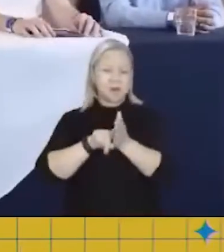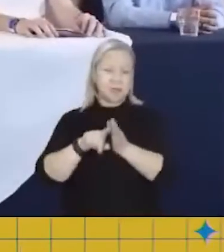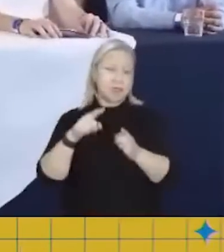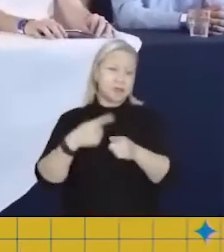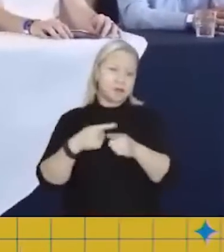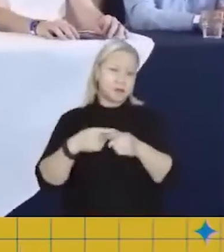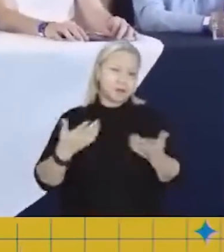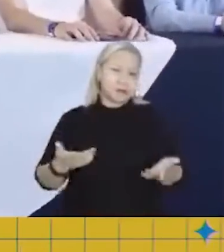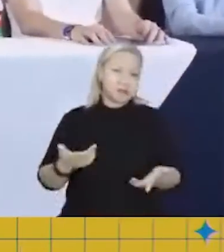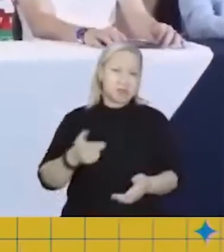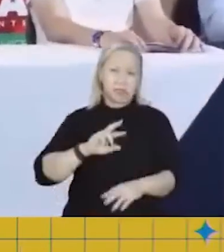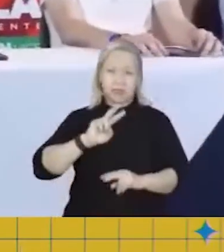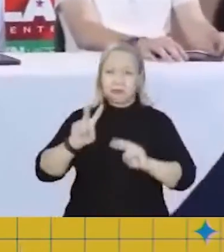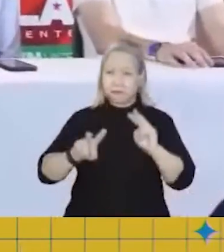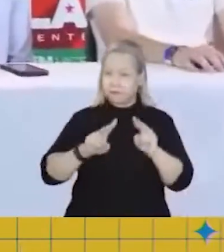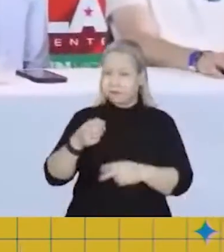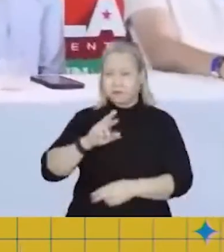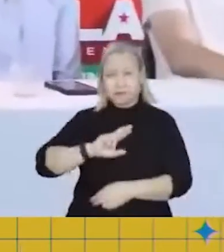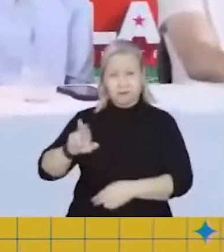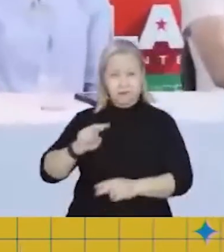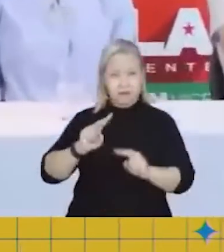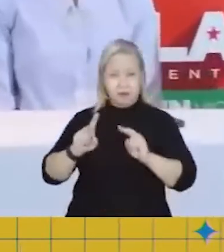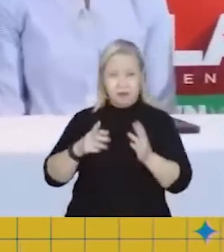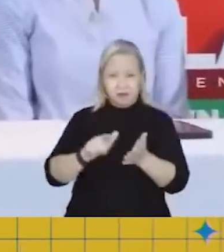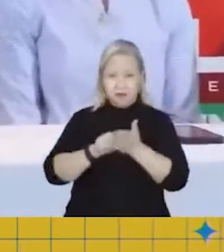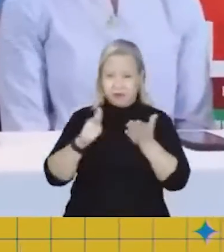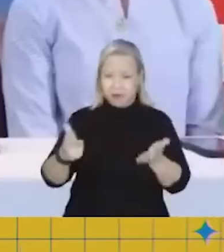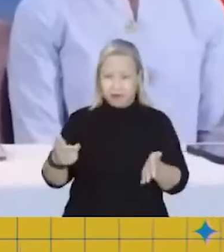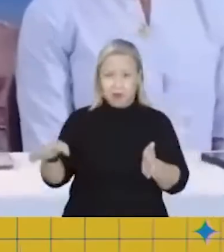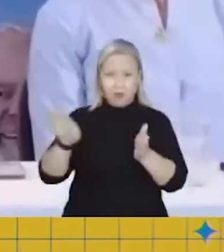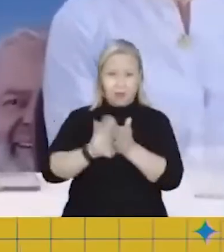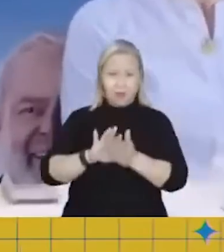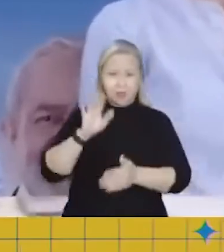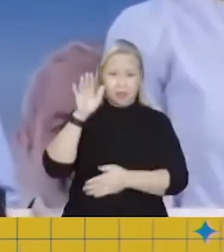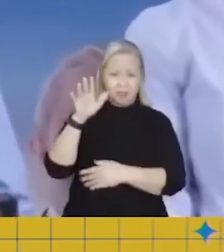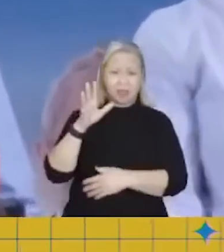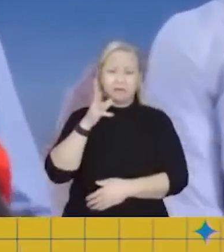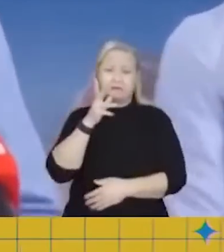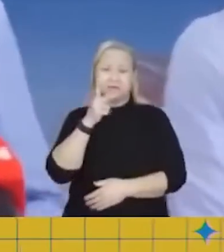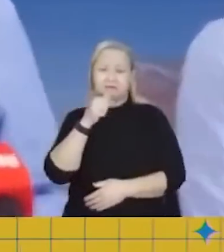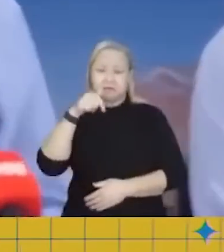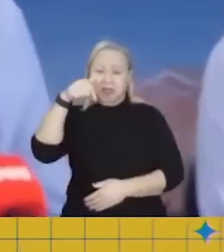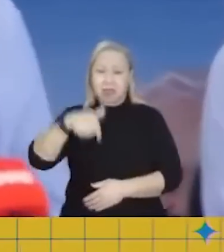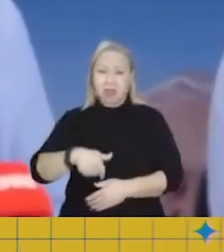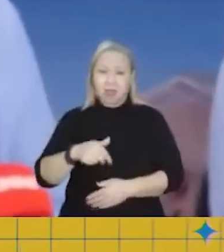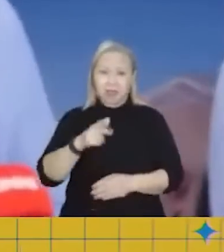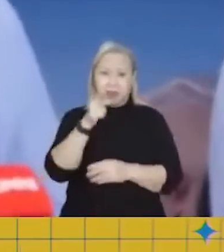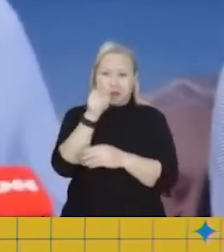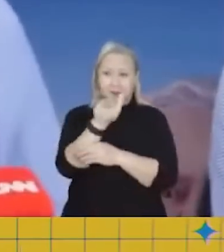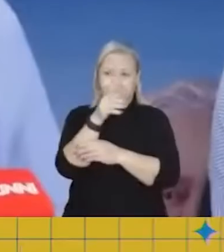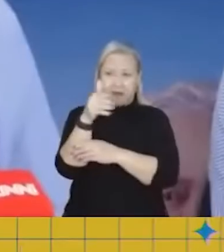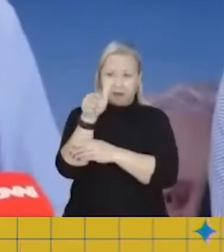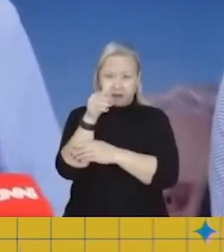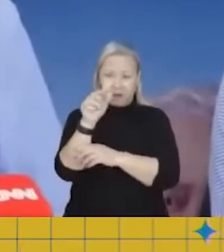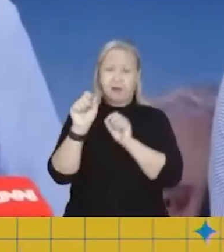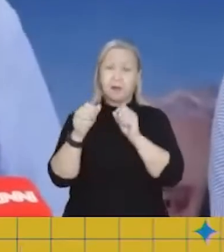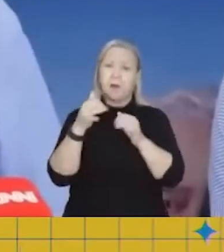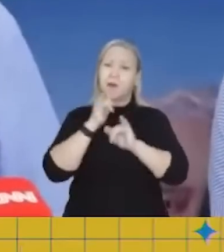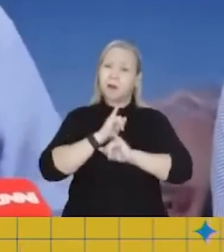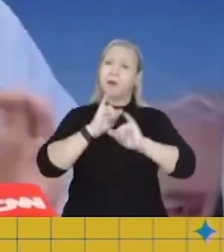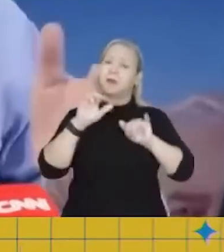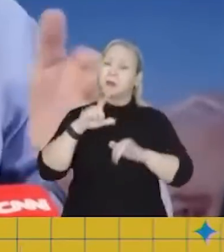eu não vi a pesquisa do Datafolha eu cheguei tarde aqui no hotel mas eu tô informado da pesquisa